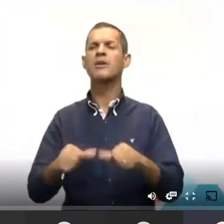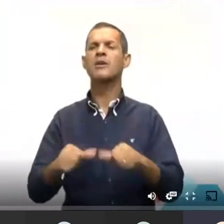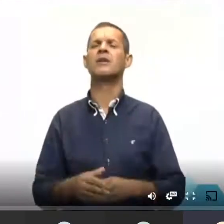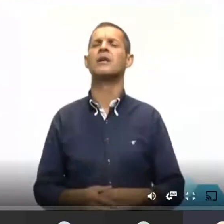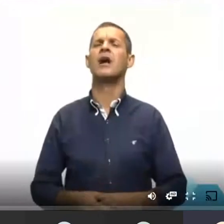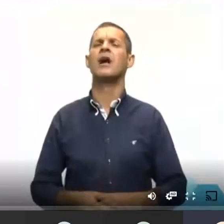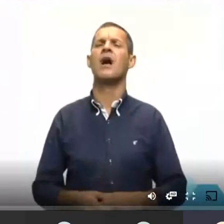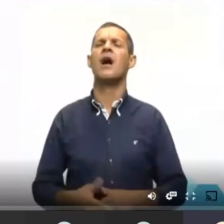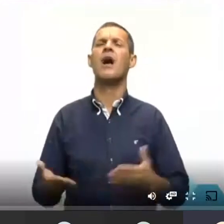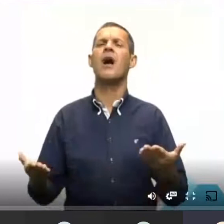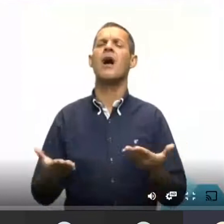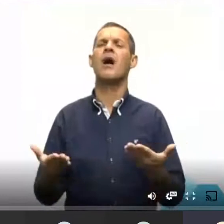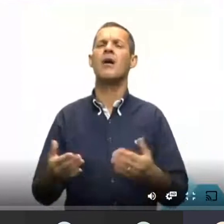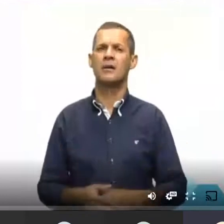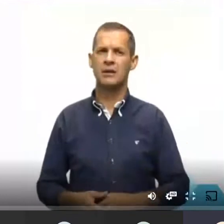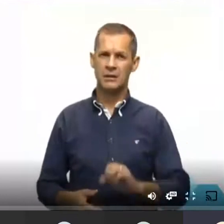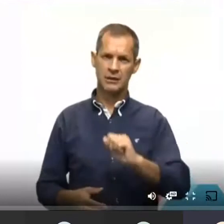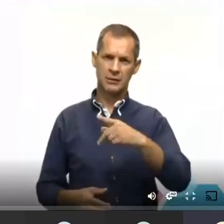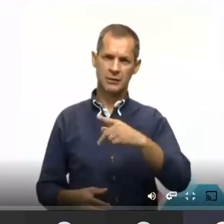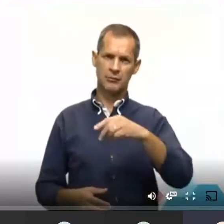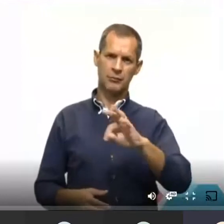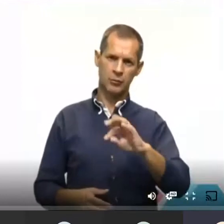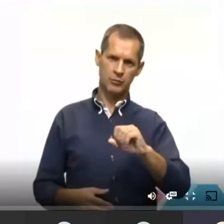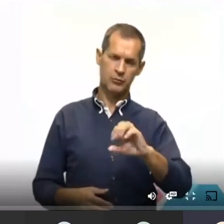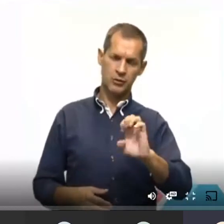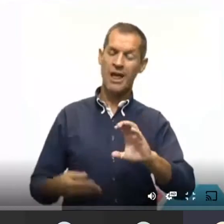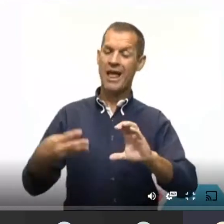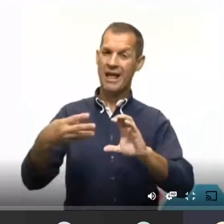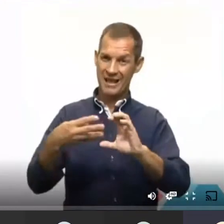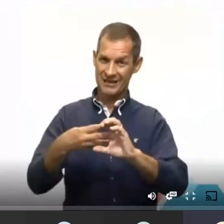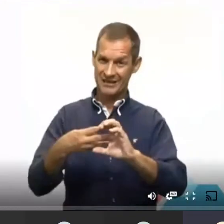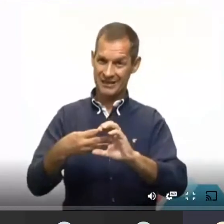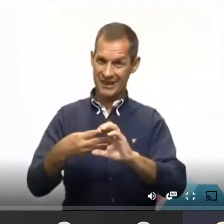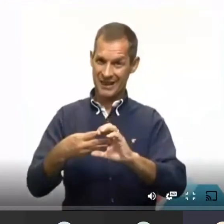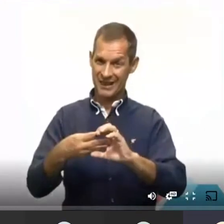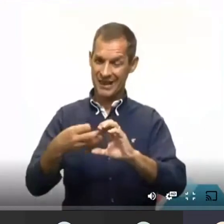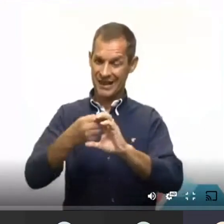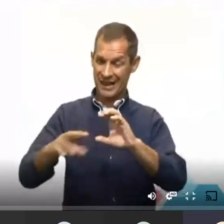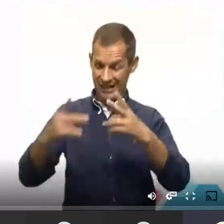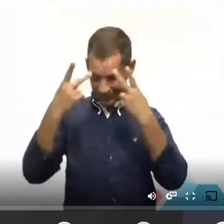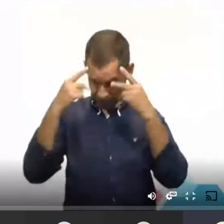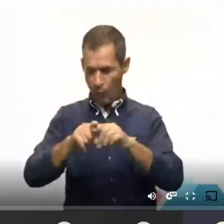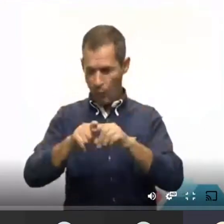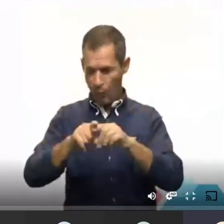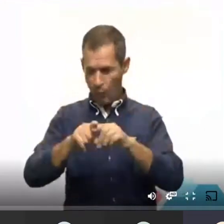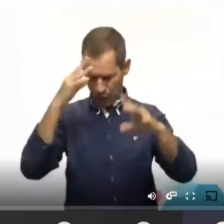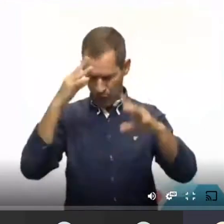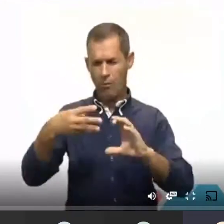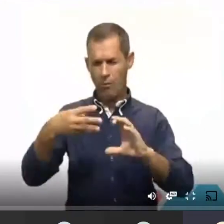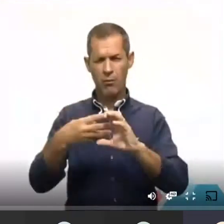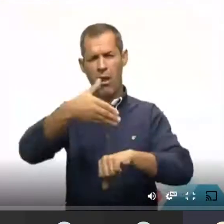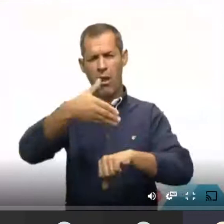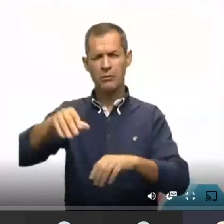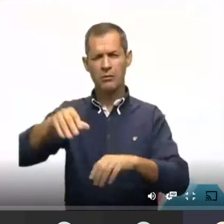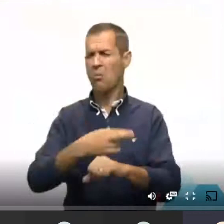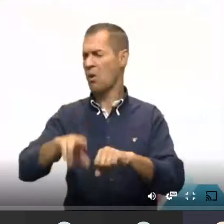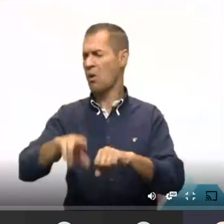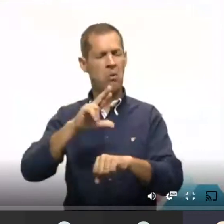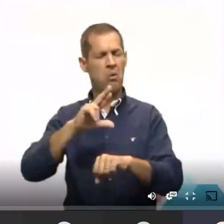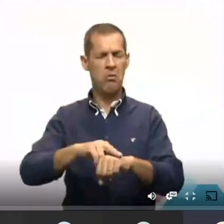que fica a questão da apoptose, né? Nós temos a célula em seu estado normal. Vamos supor que ela sofreu uma